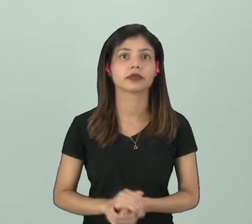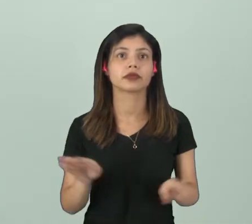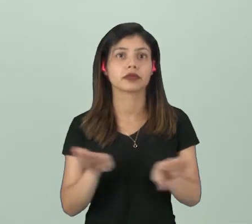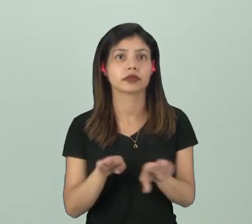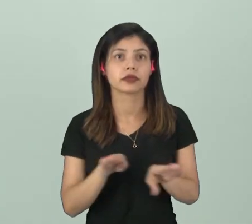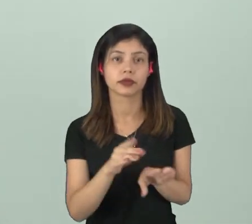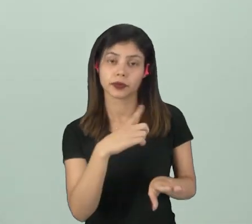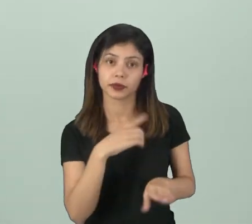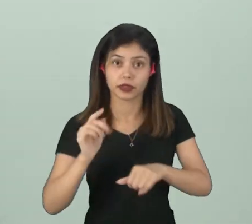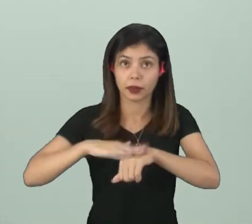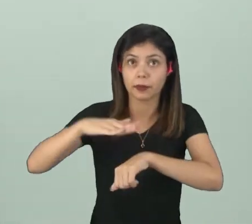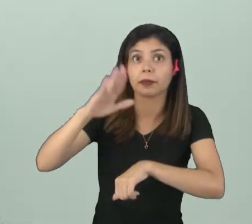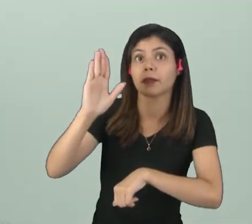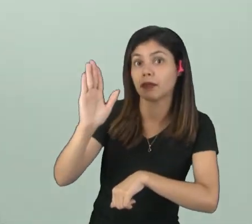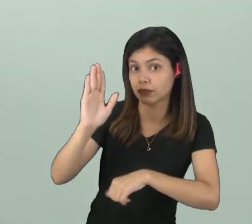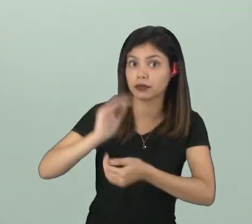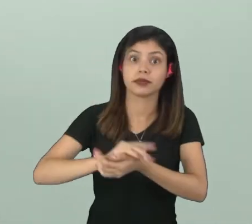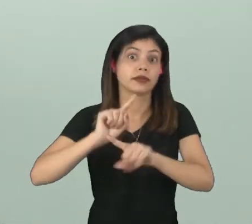que é mais?